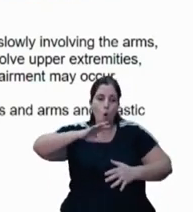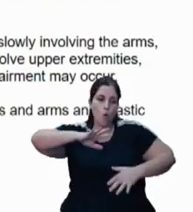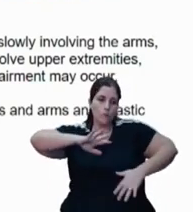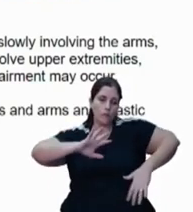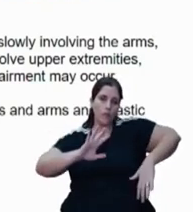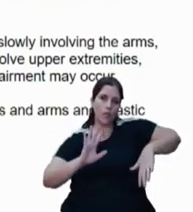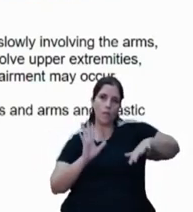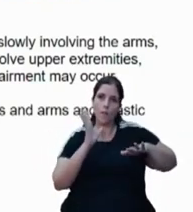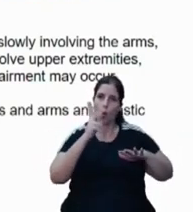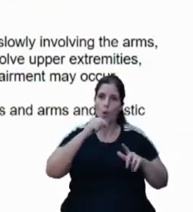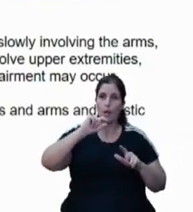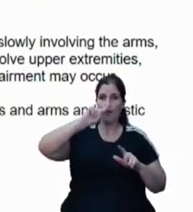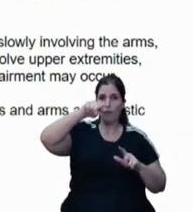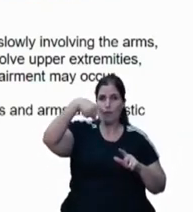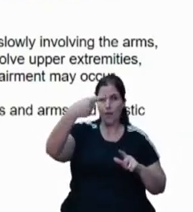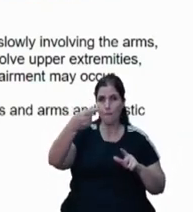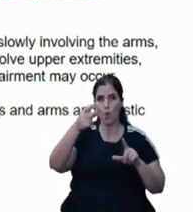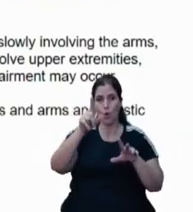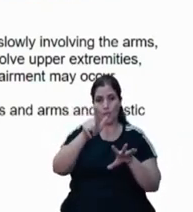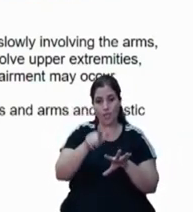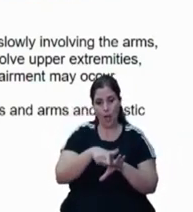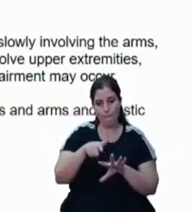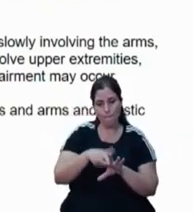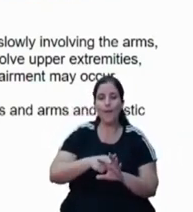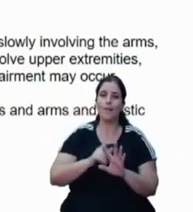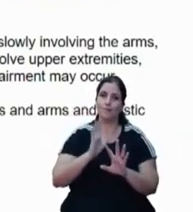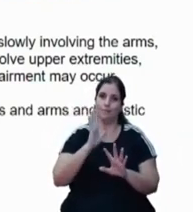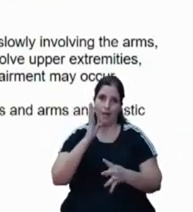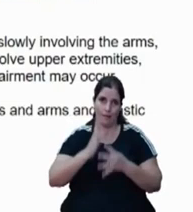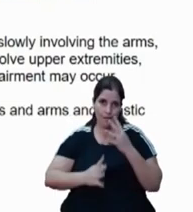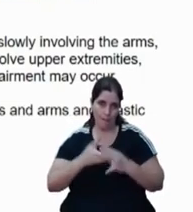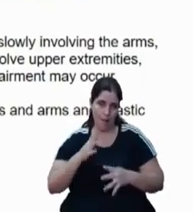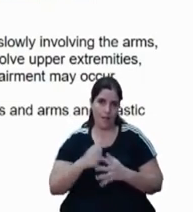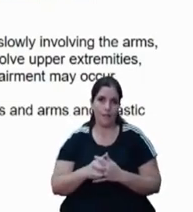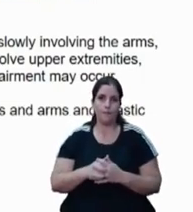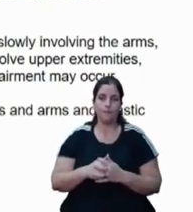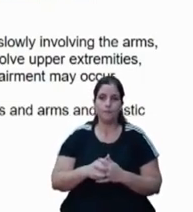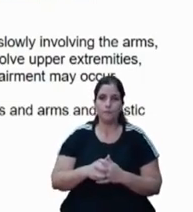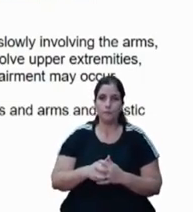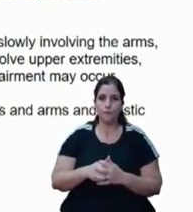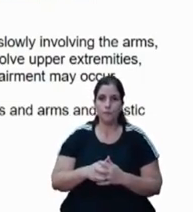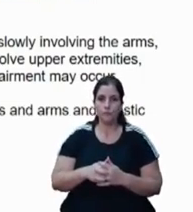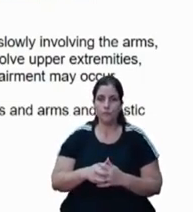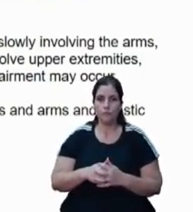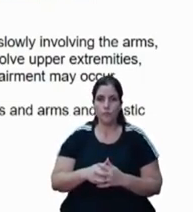as pernas. O comprometimento cognitivo e acometimento pseudobulbar,